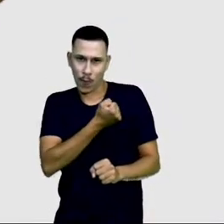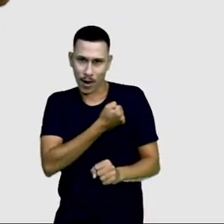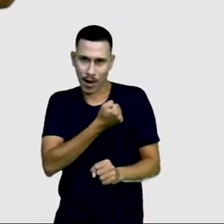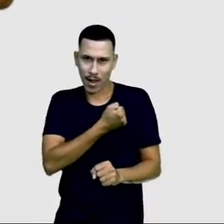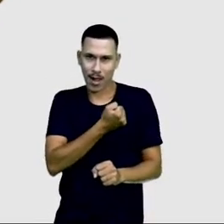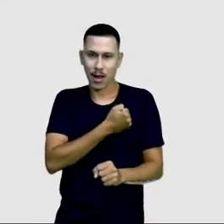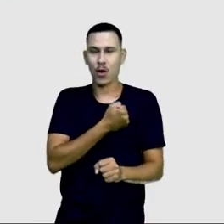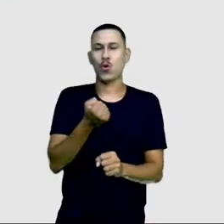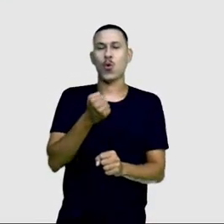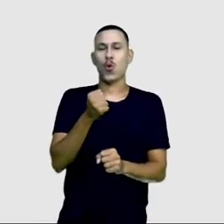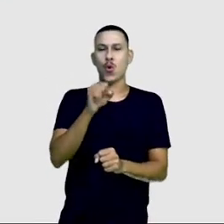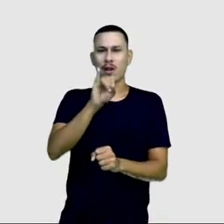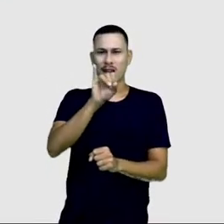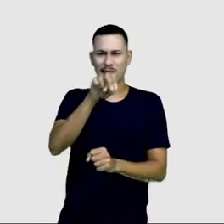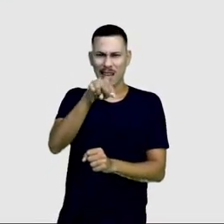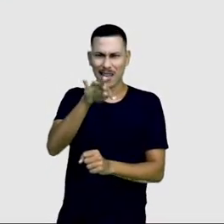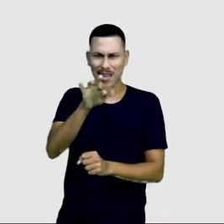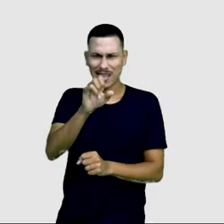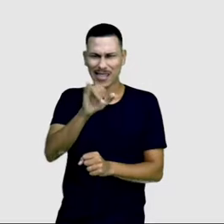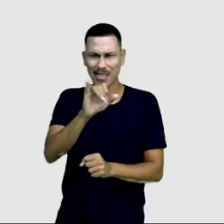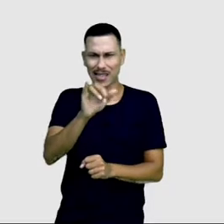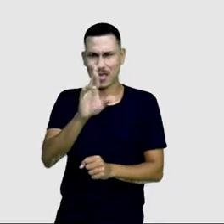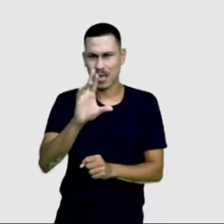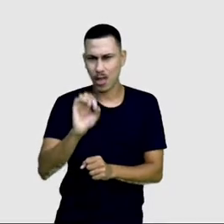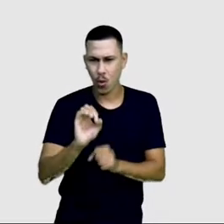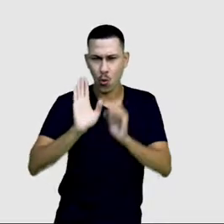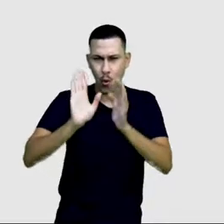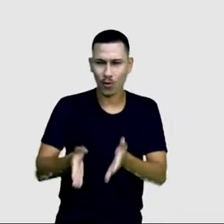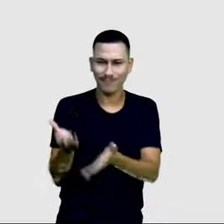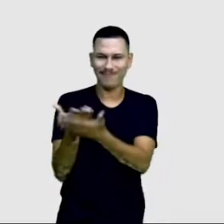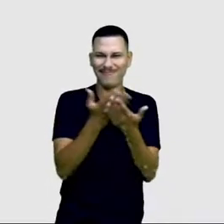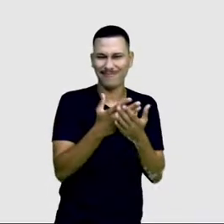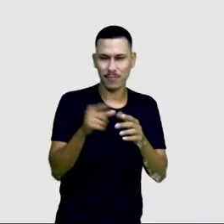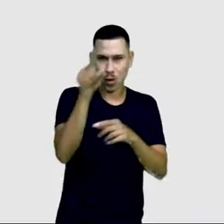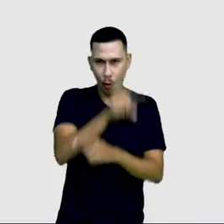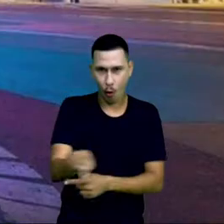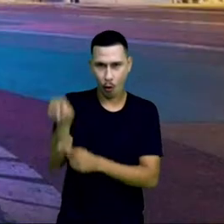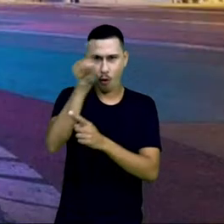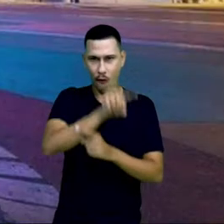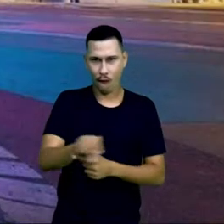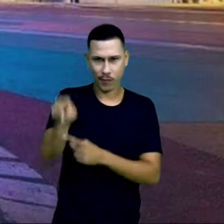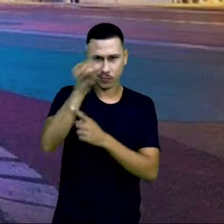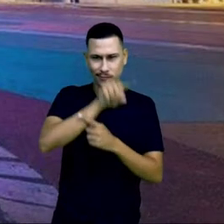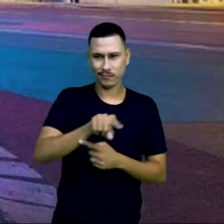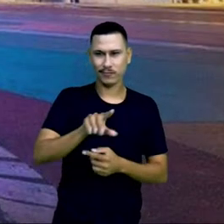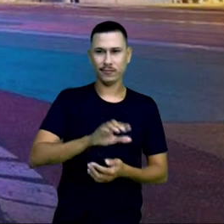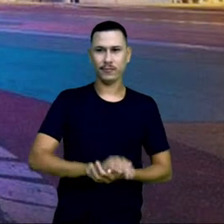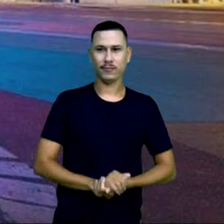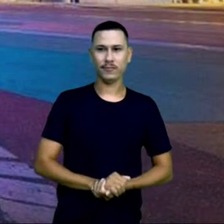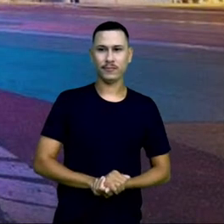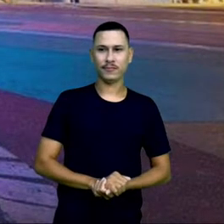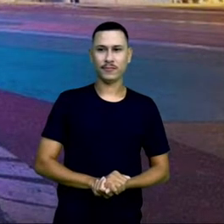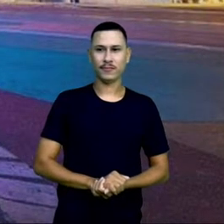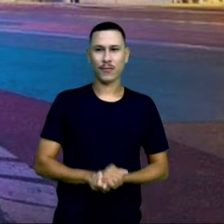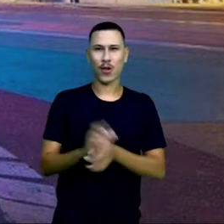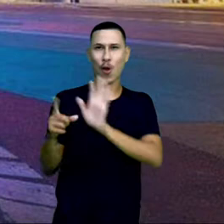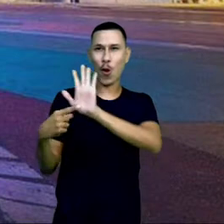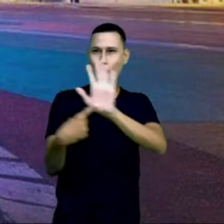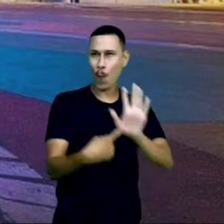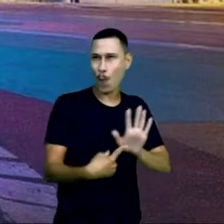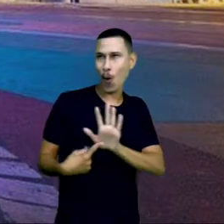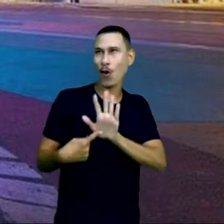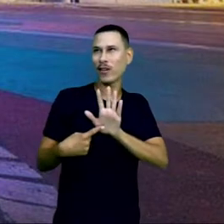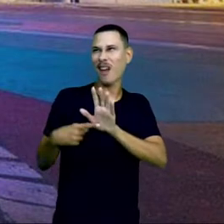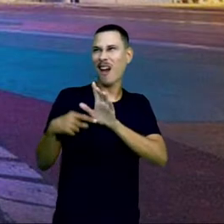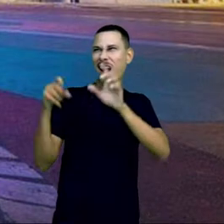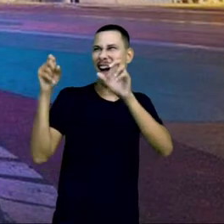verificar a construção e as propriedades das circunferências, tá certo? Então vamos lá. Para isso, tem esse cenário lindo aqui,